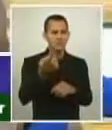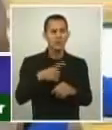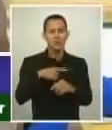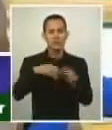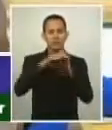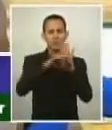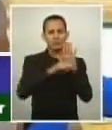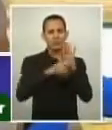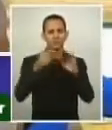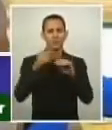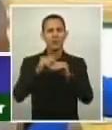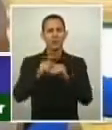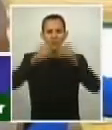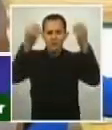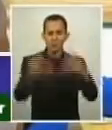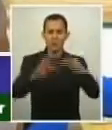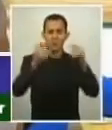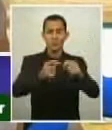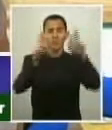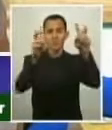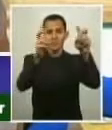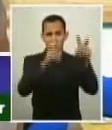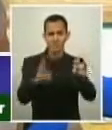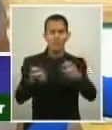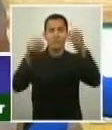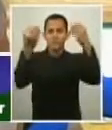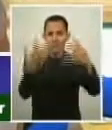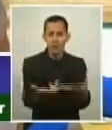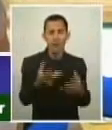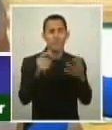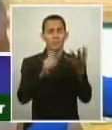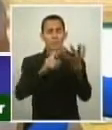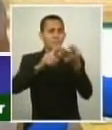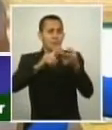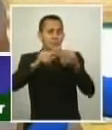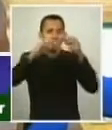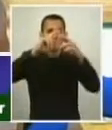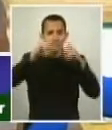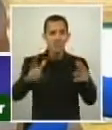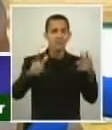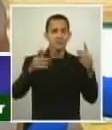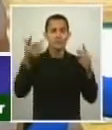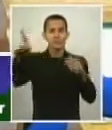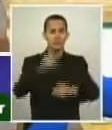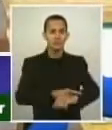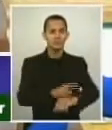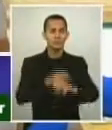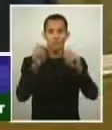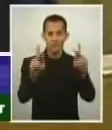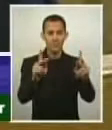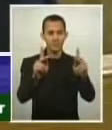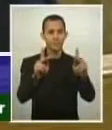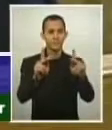tem um grande roteiro aí mas eu vou Navegar por todos os sistemas fazendo uma abordagem diferente da de outros momentos